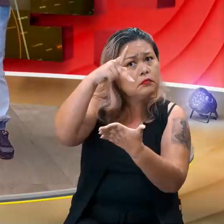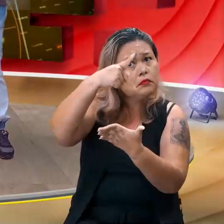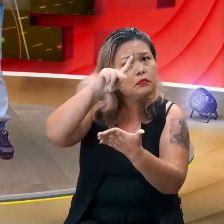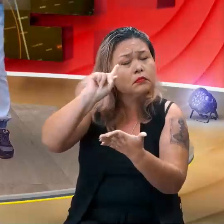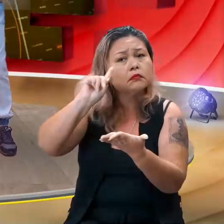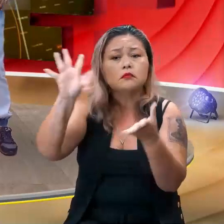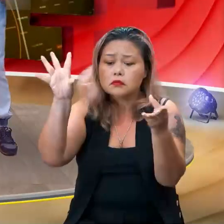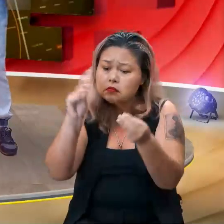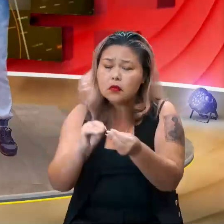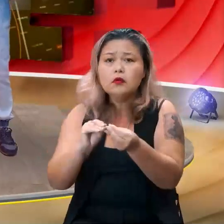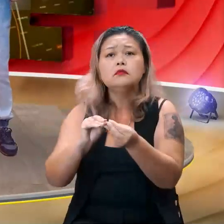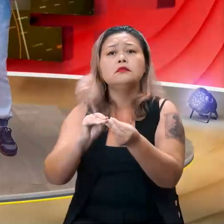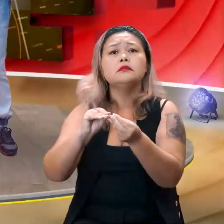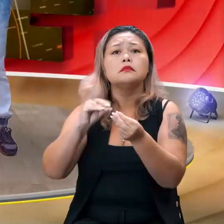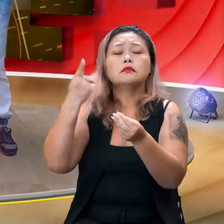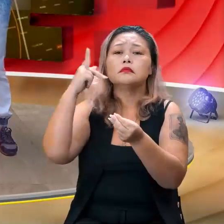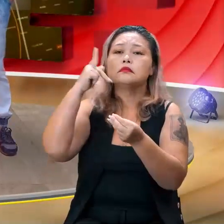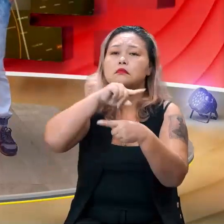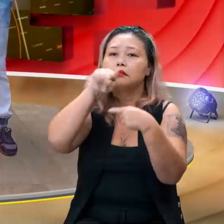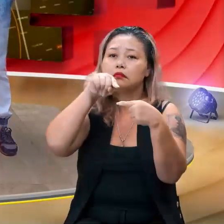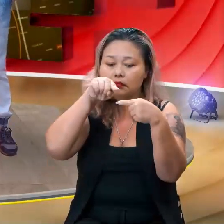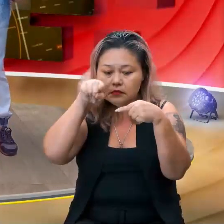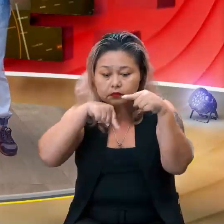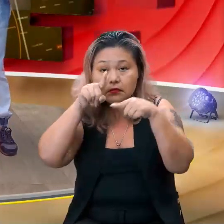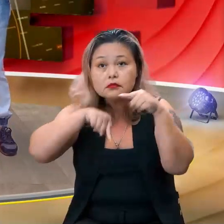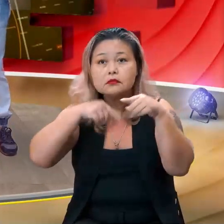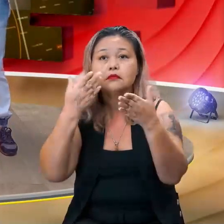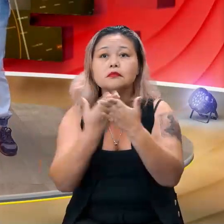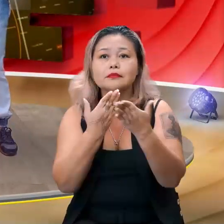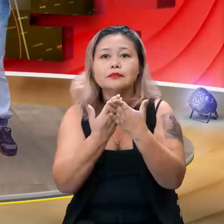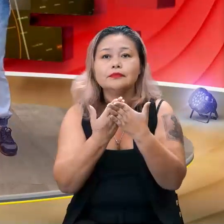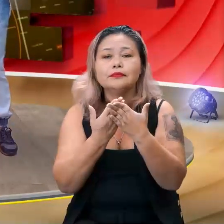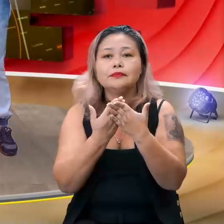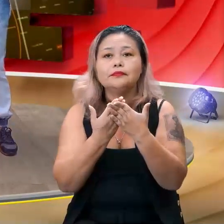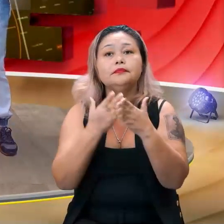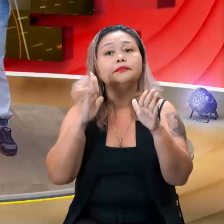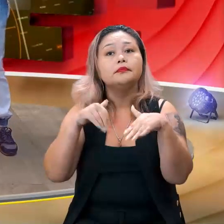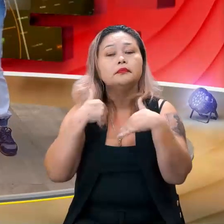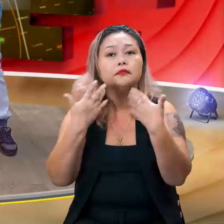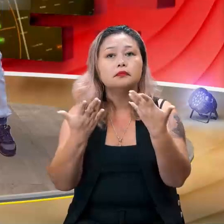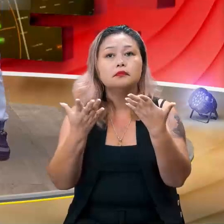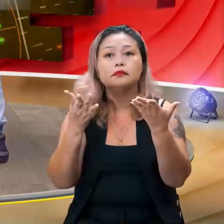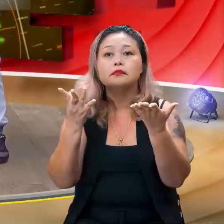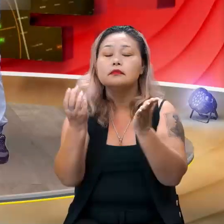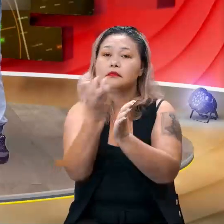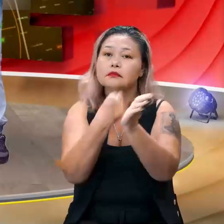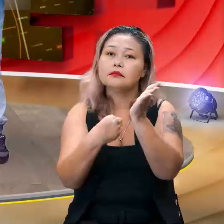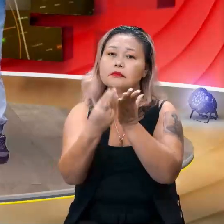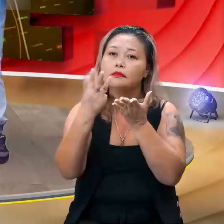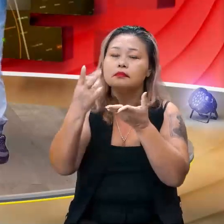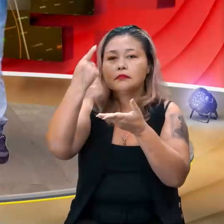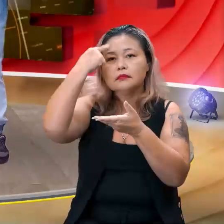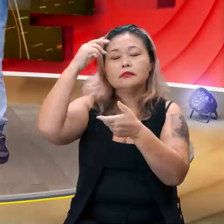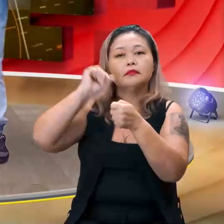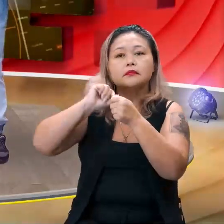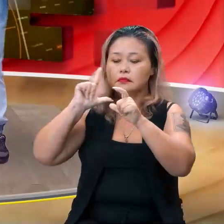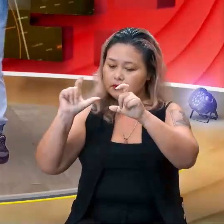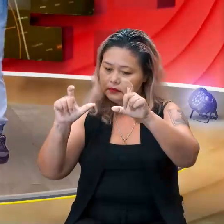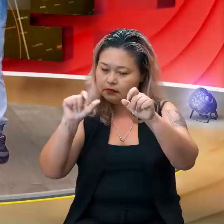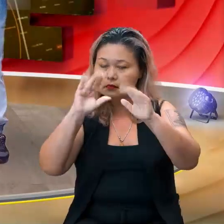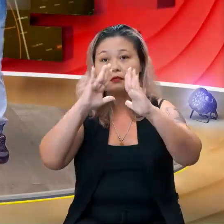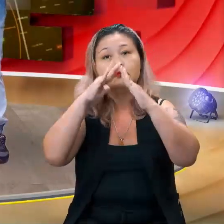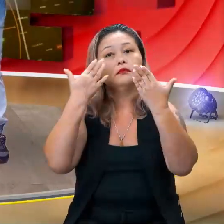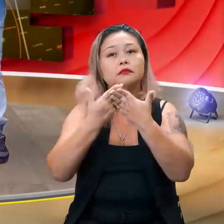resumo, o seu objeto de estudo, entendeu? Verdade. Além dos mapas mentais, das novas fotos das escolas que